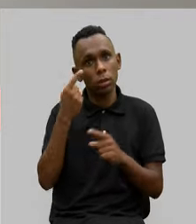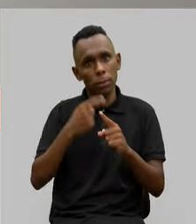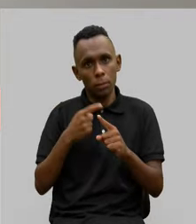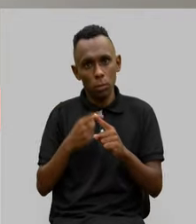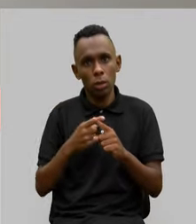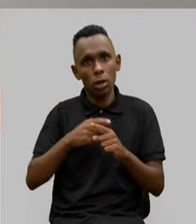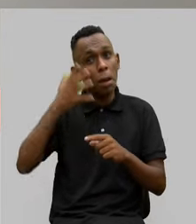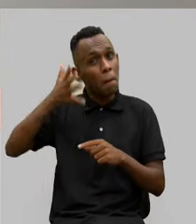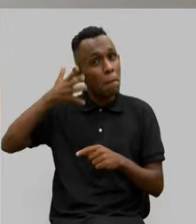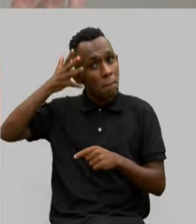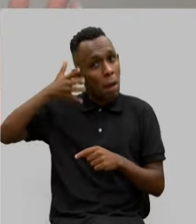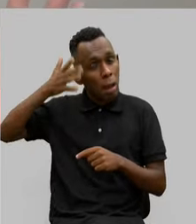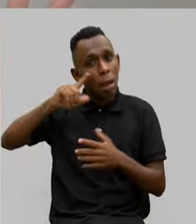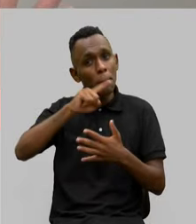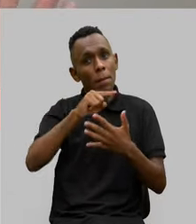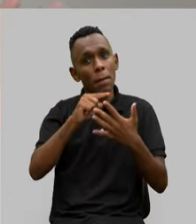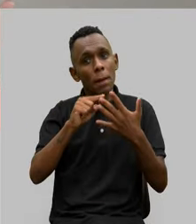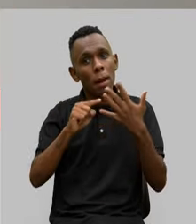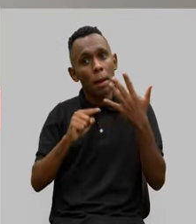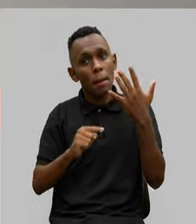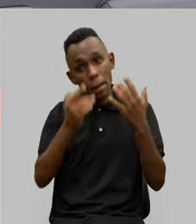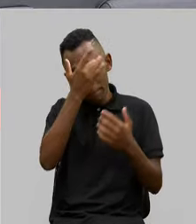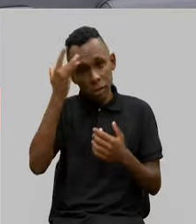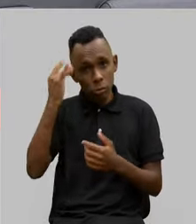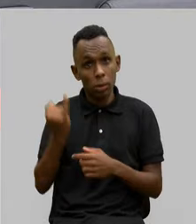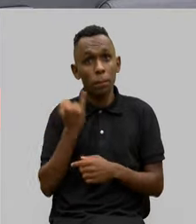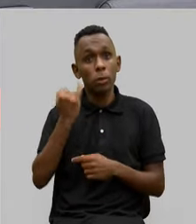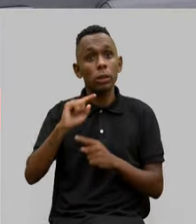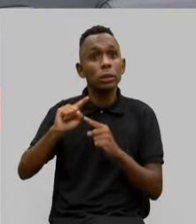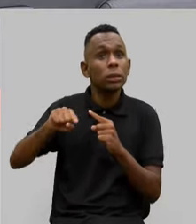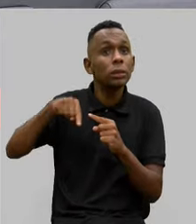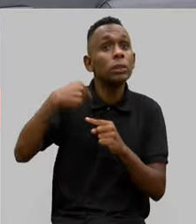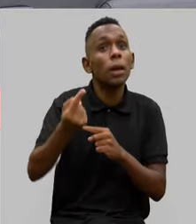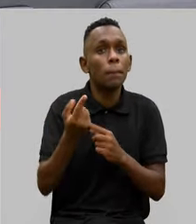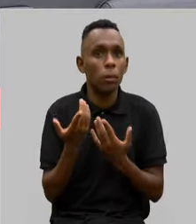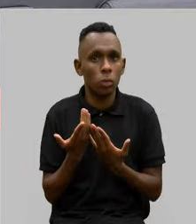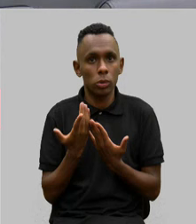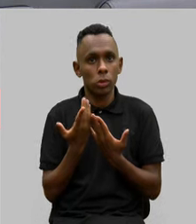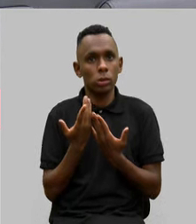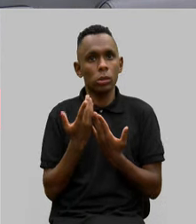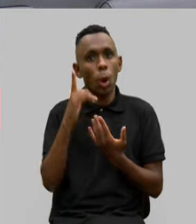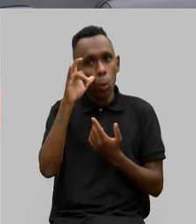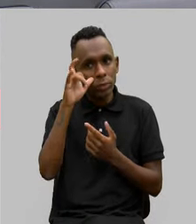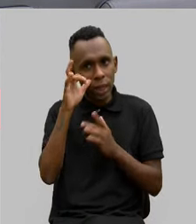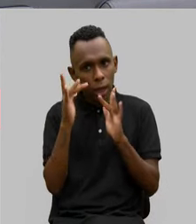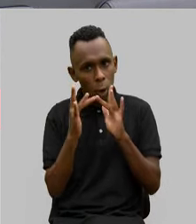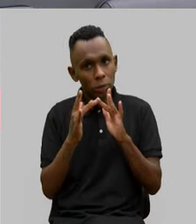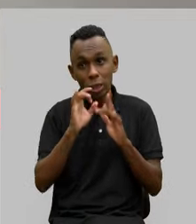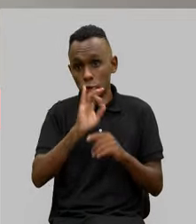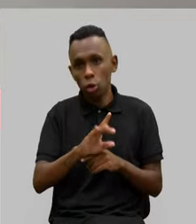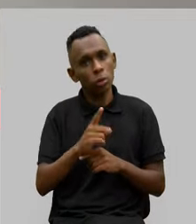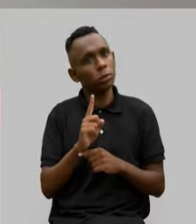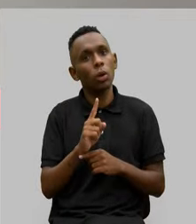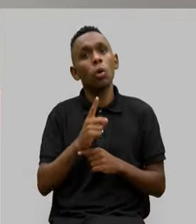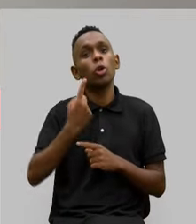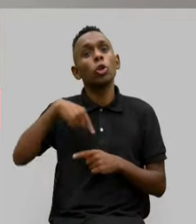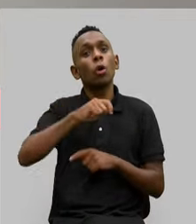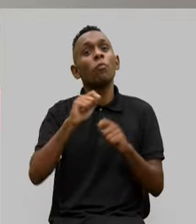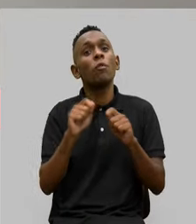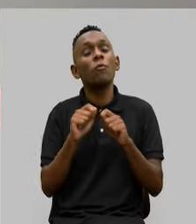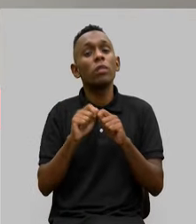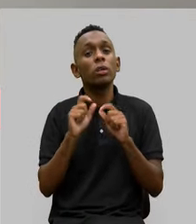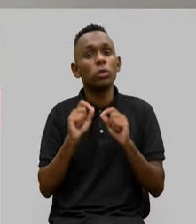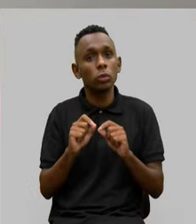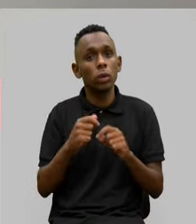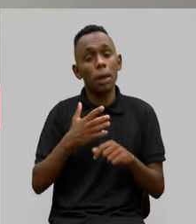muita gente importante mas como é que a gente faz depois a gente não pode só se encontrar no Instagram né O que que nós vamos fazer então eu